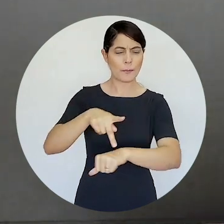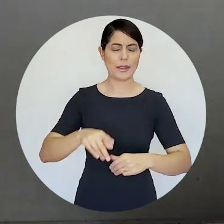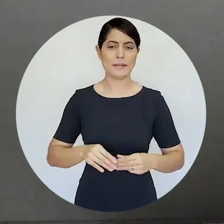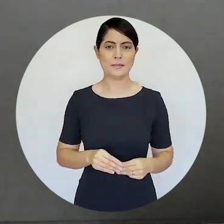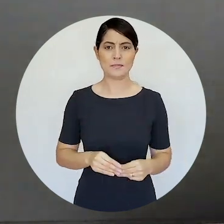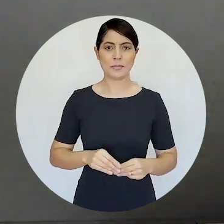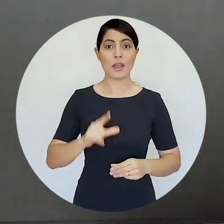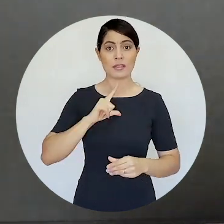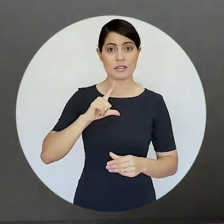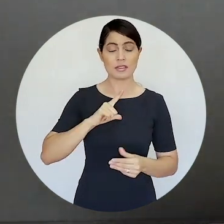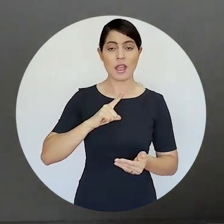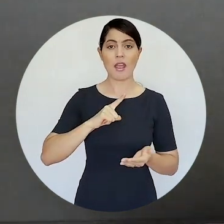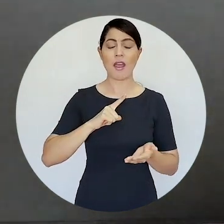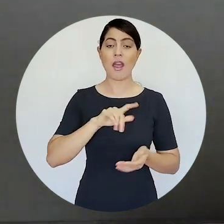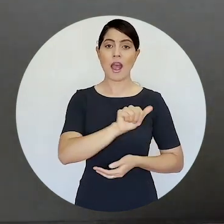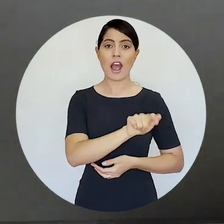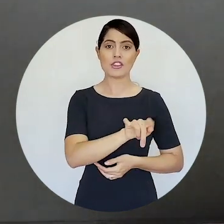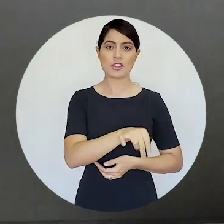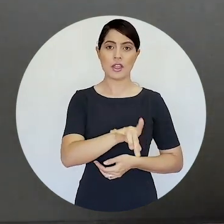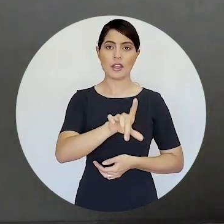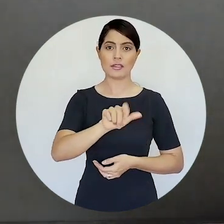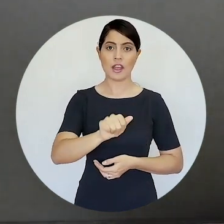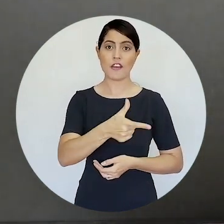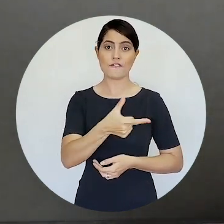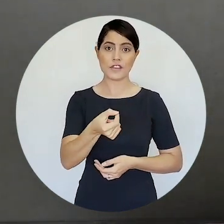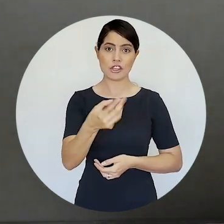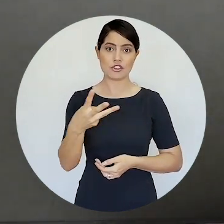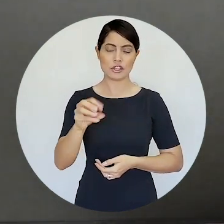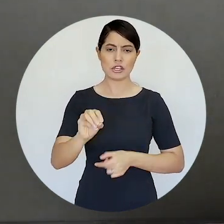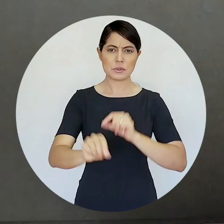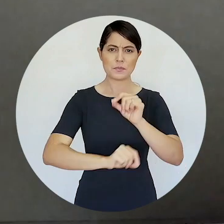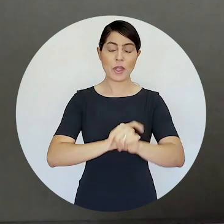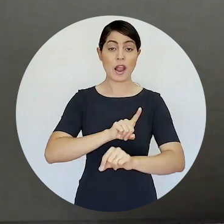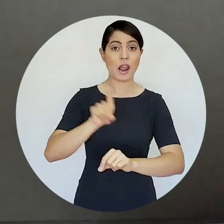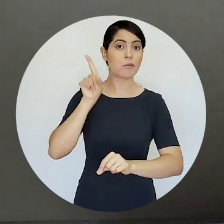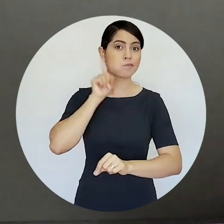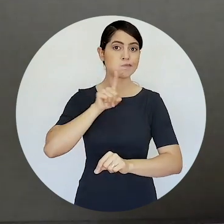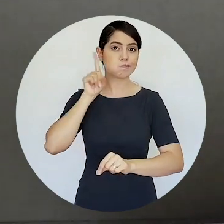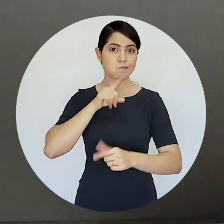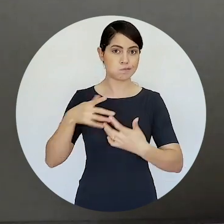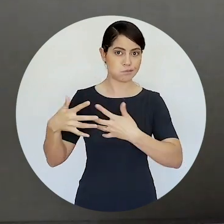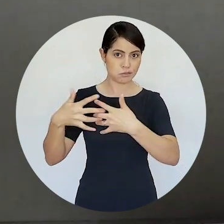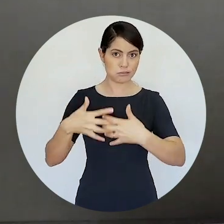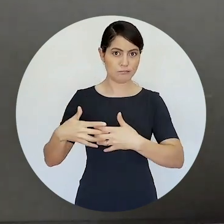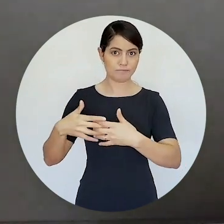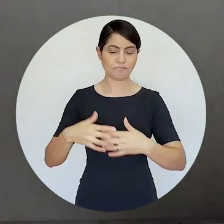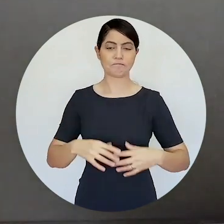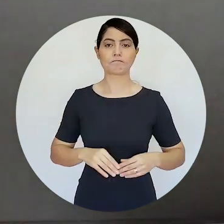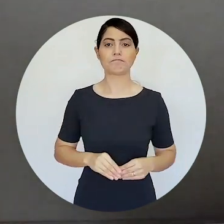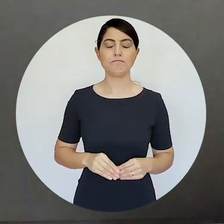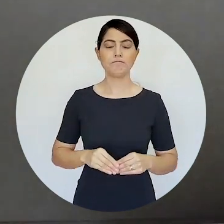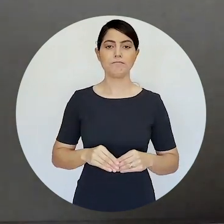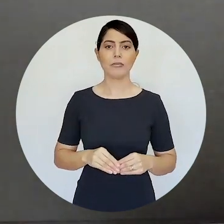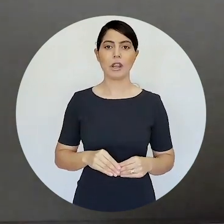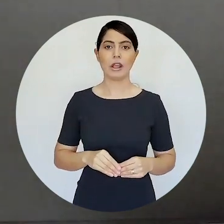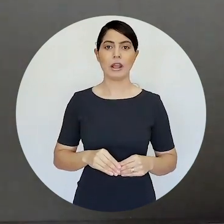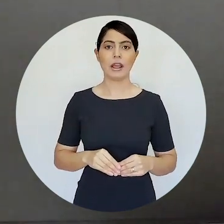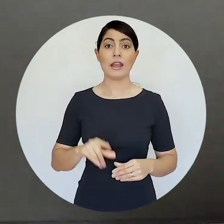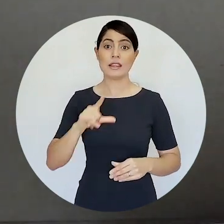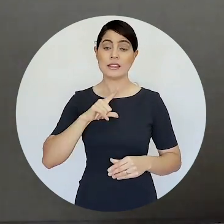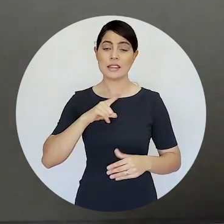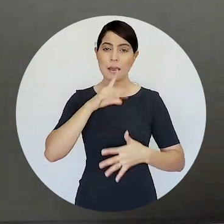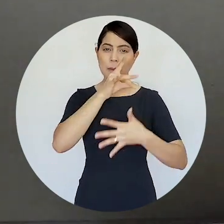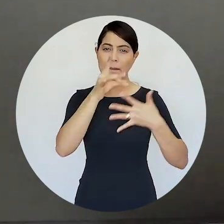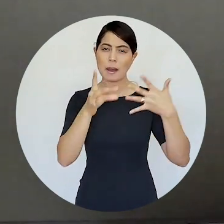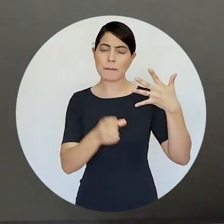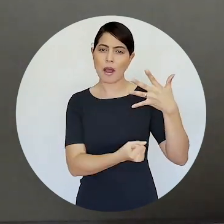brasileiro, eu gostaria de mencionar também a Agenda 2030, que é a agenda consolidada pela Organização das Nações Unidas. Essa agenda ela possui